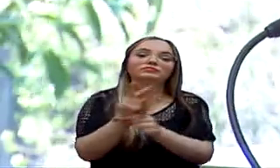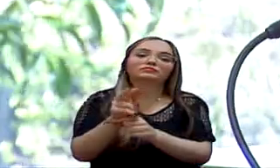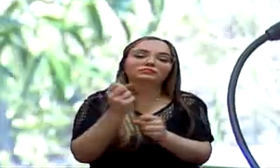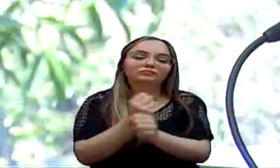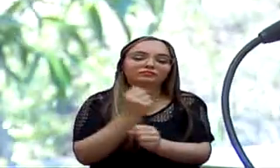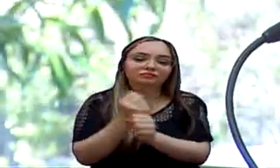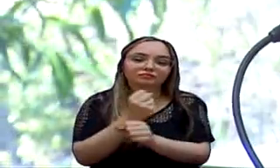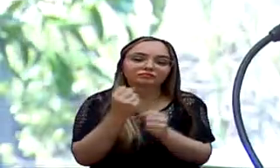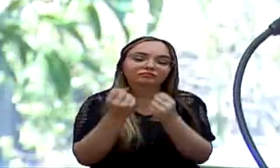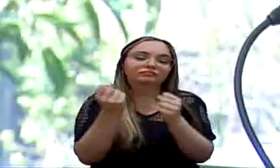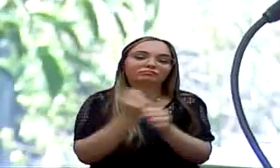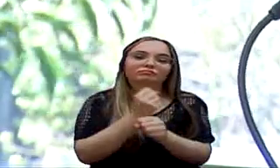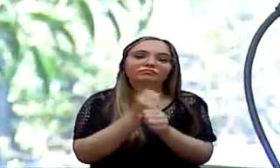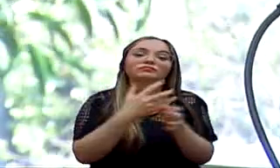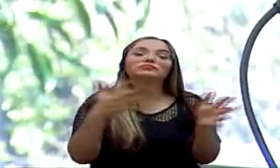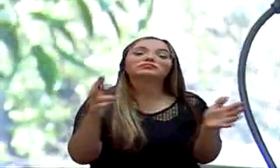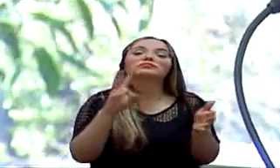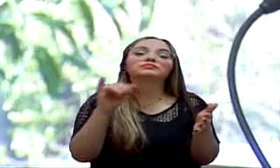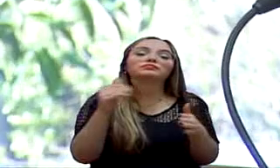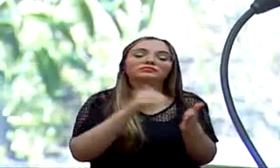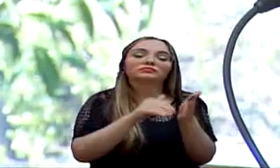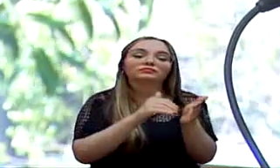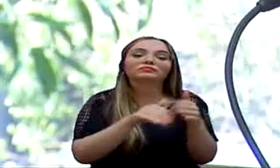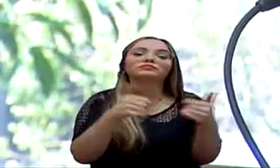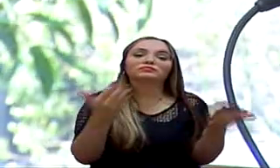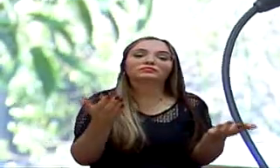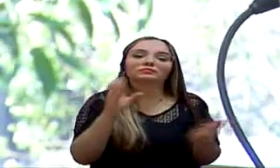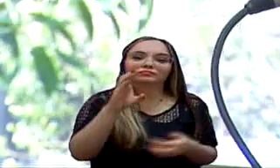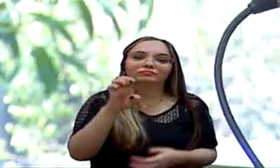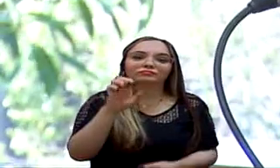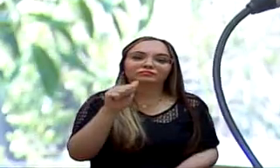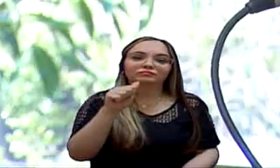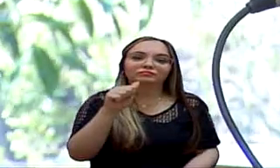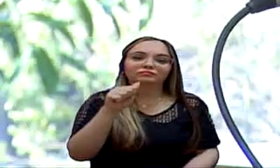para obras grandes vão aparecer em qual secretaria